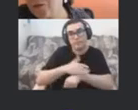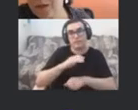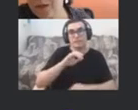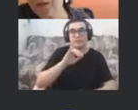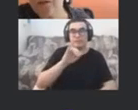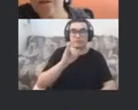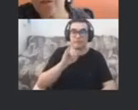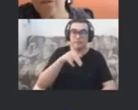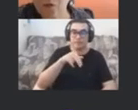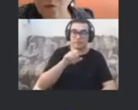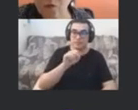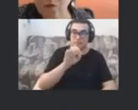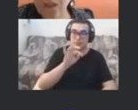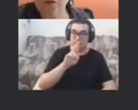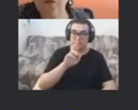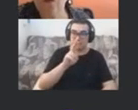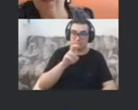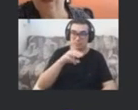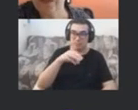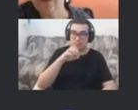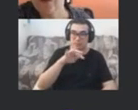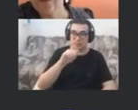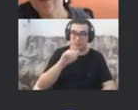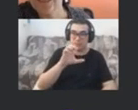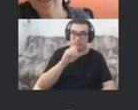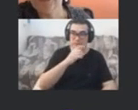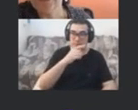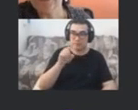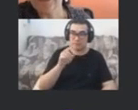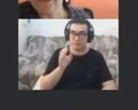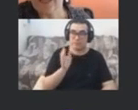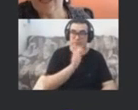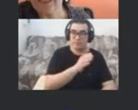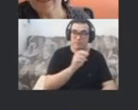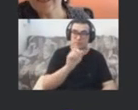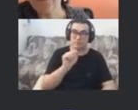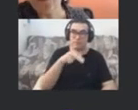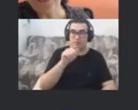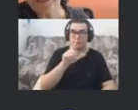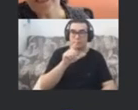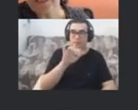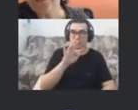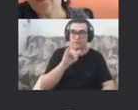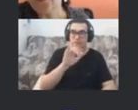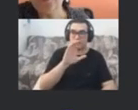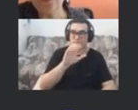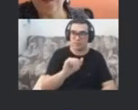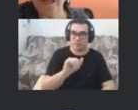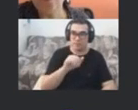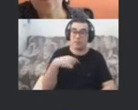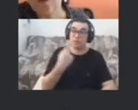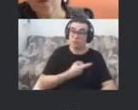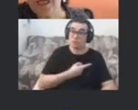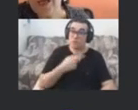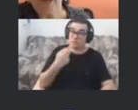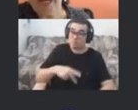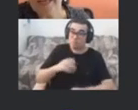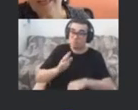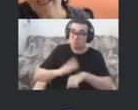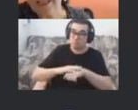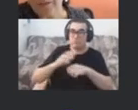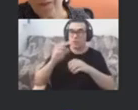são instrumentos mesmo que nós estamos construindo em nosso laboratório, e a quimiometria que a gente usa para